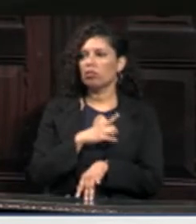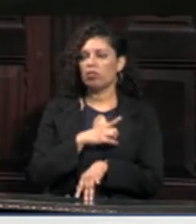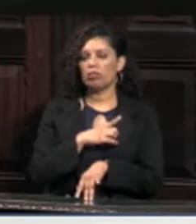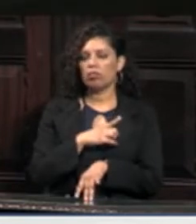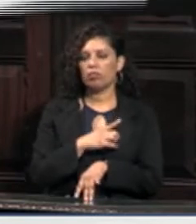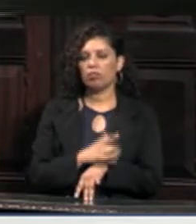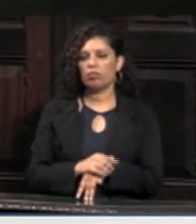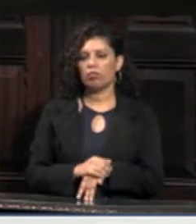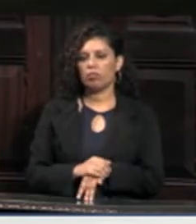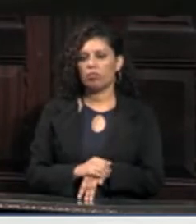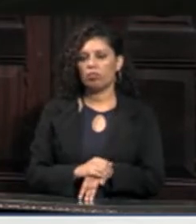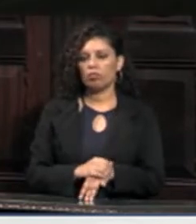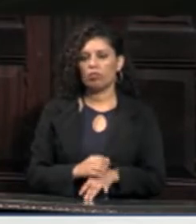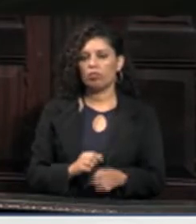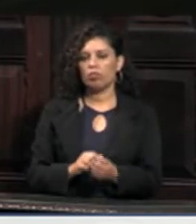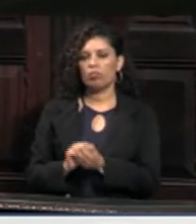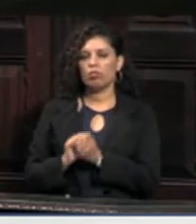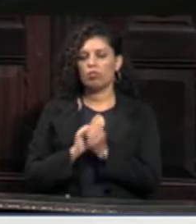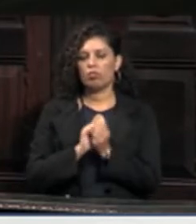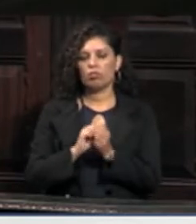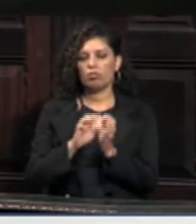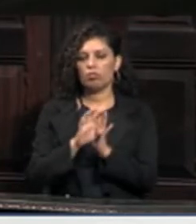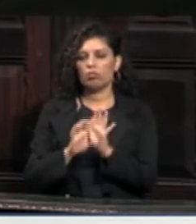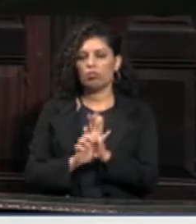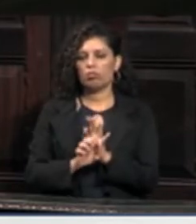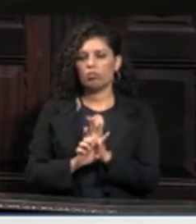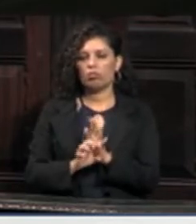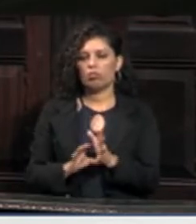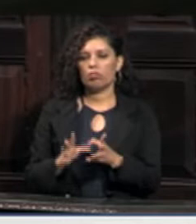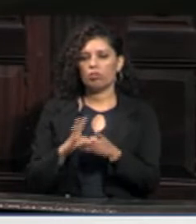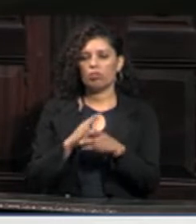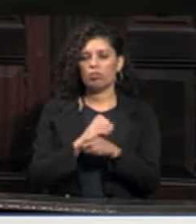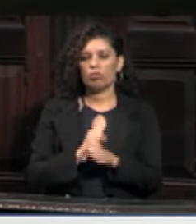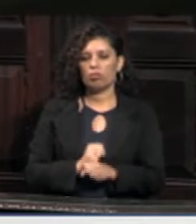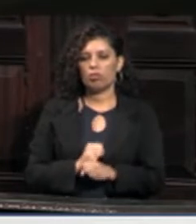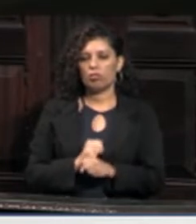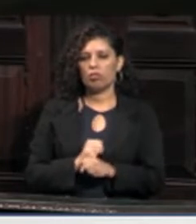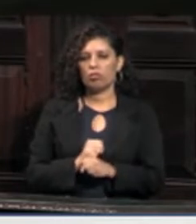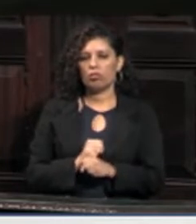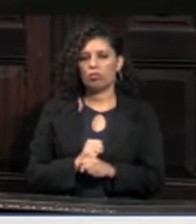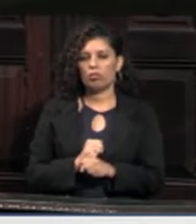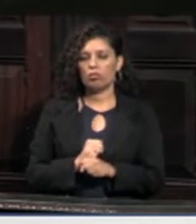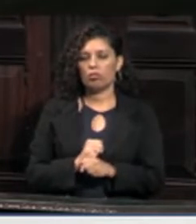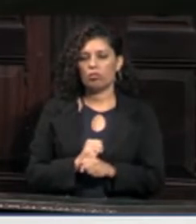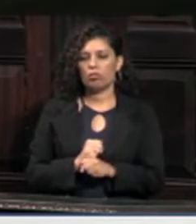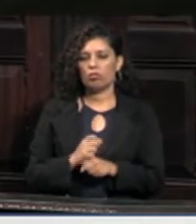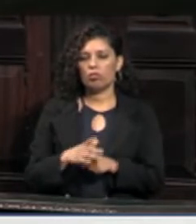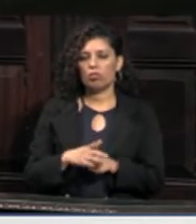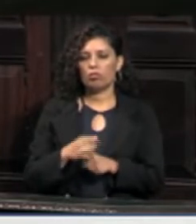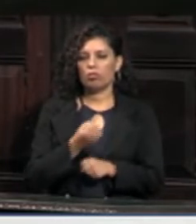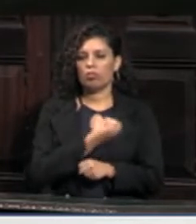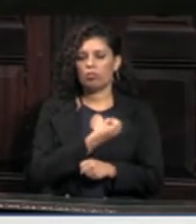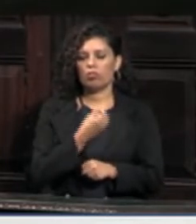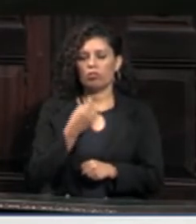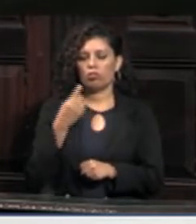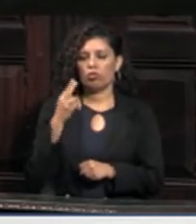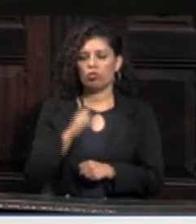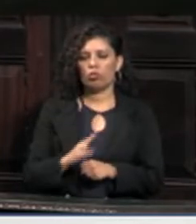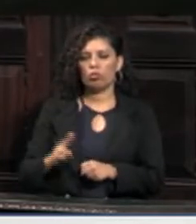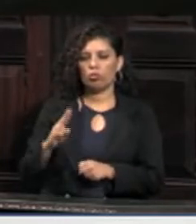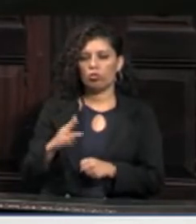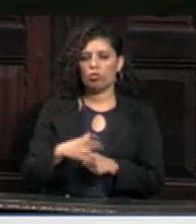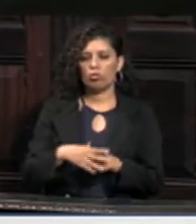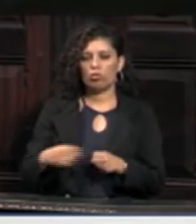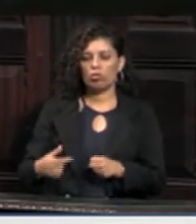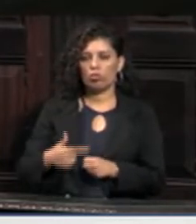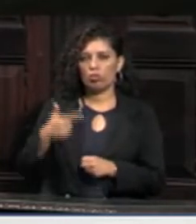constitucionalidade com uma emenda aditiva, acrescentando-se parágrafo único ao